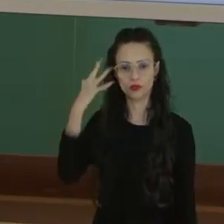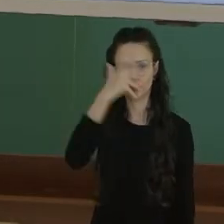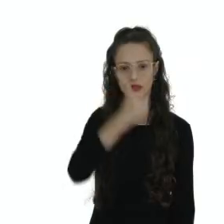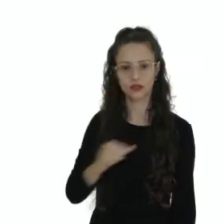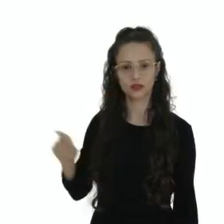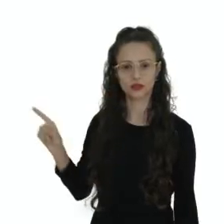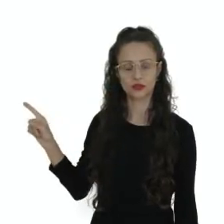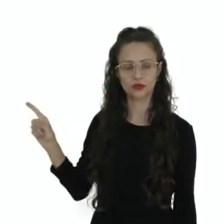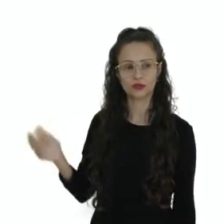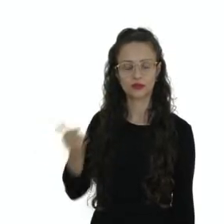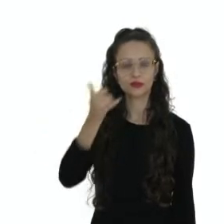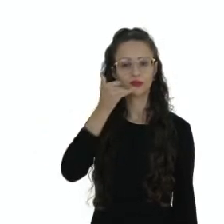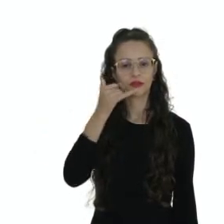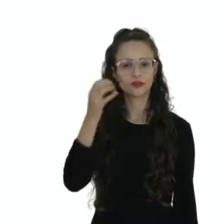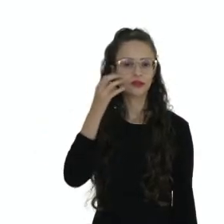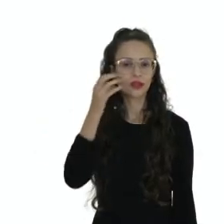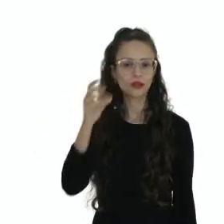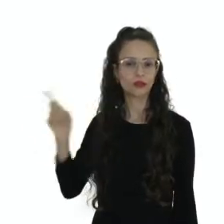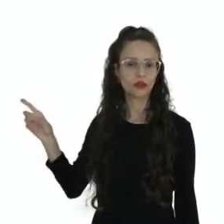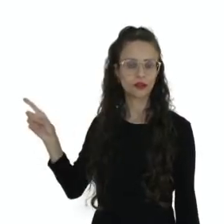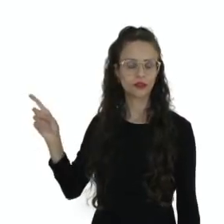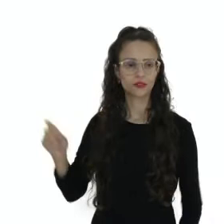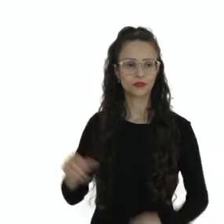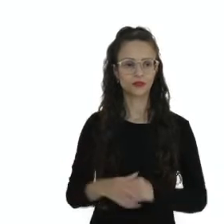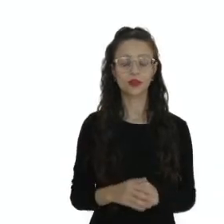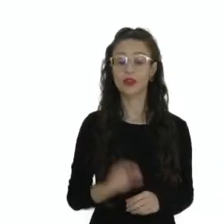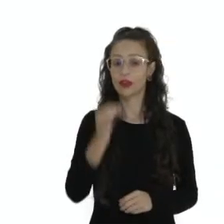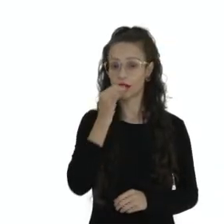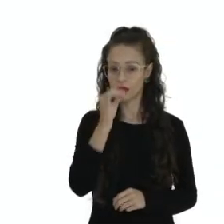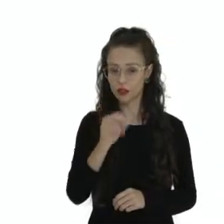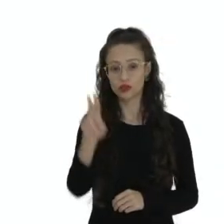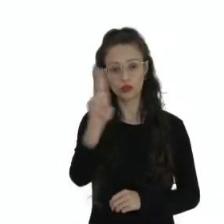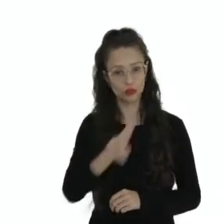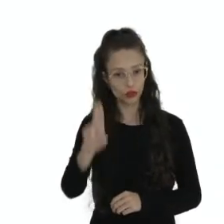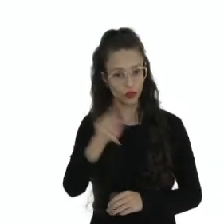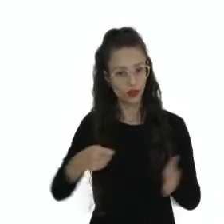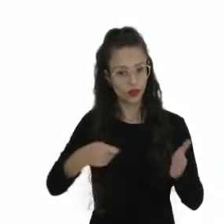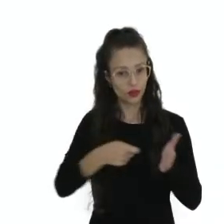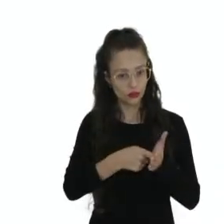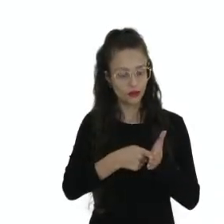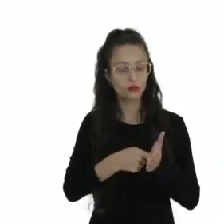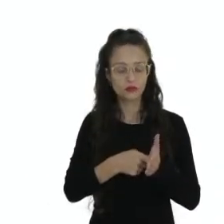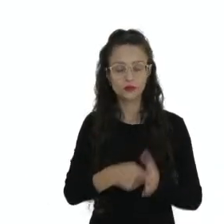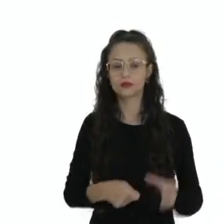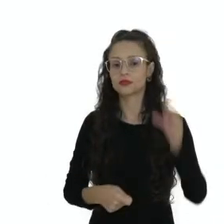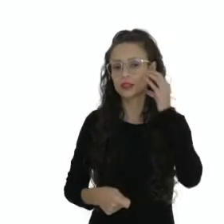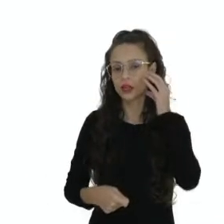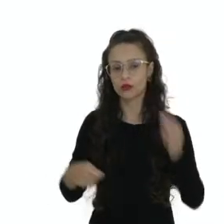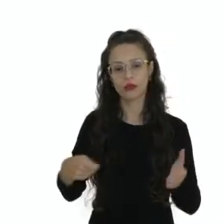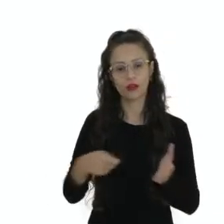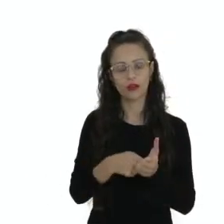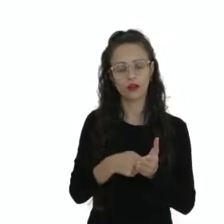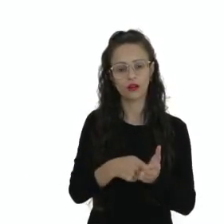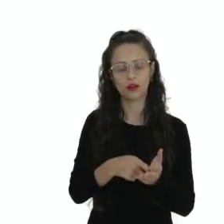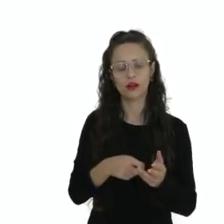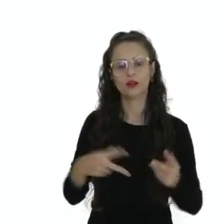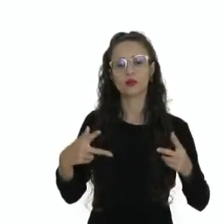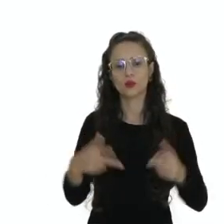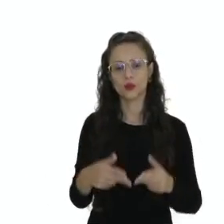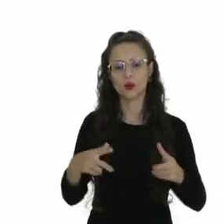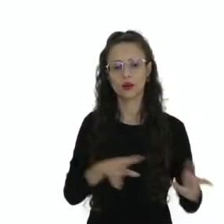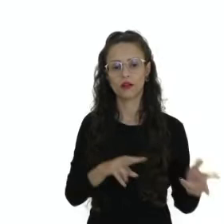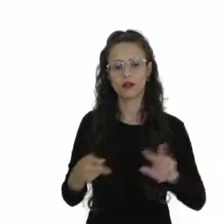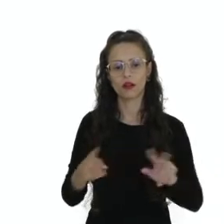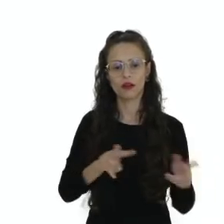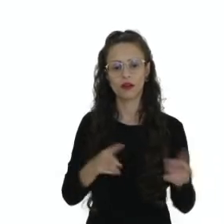analisando um celular aqui, certo? A energia utilizada em celulares vem de baterias. As baterias convertem a energia